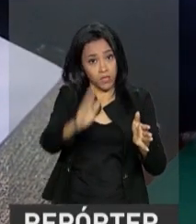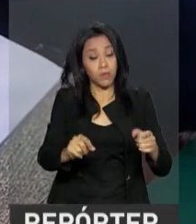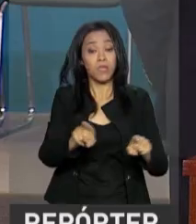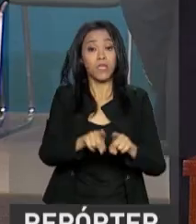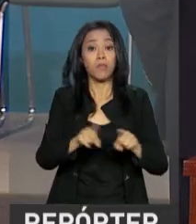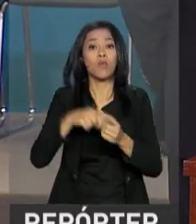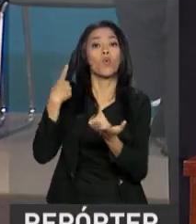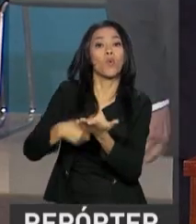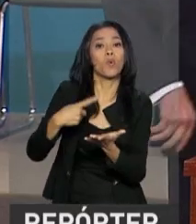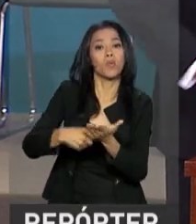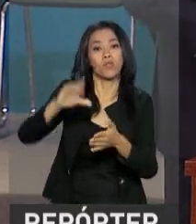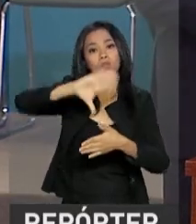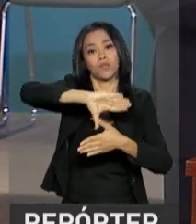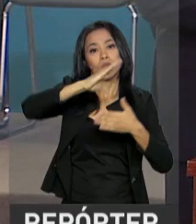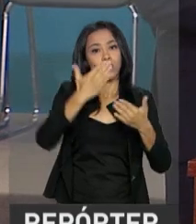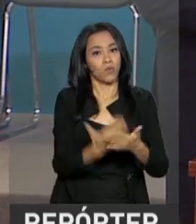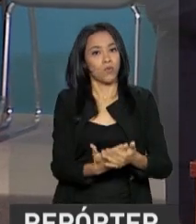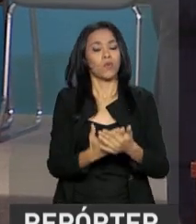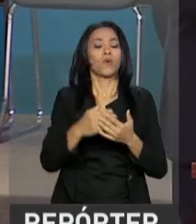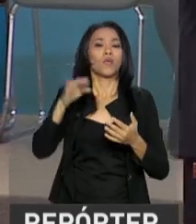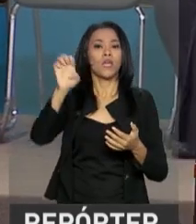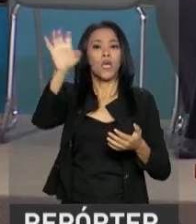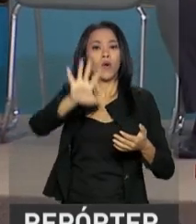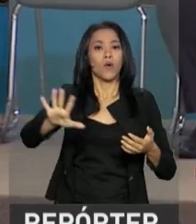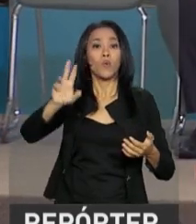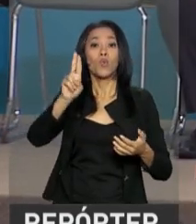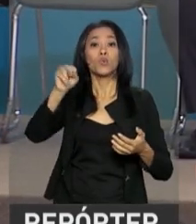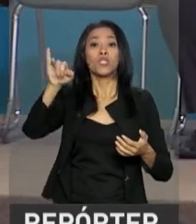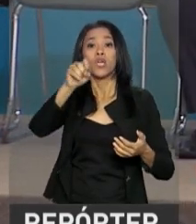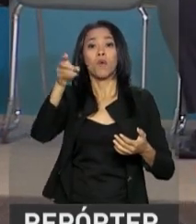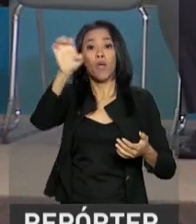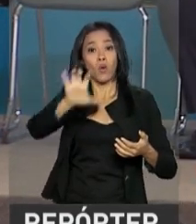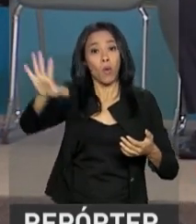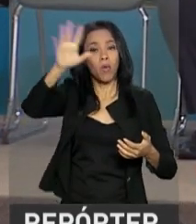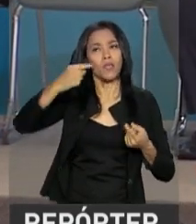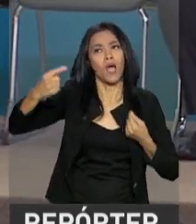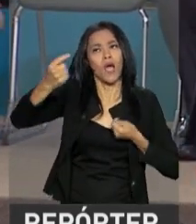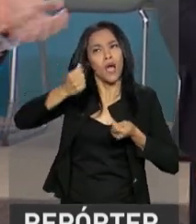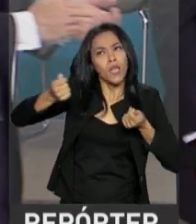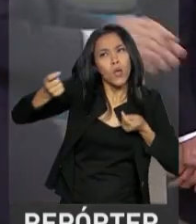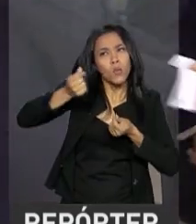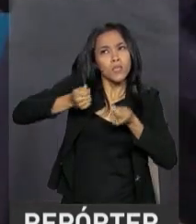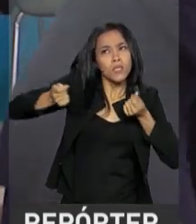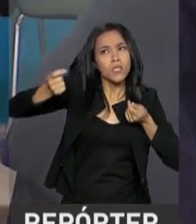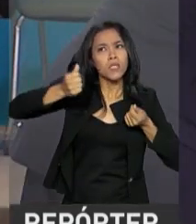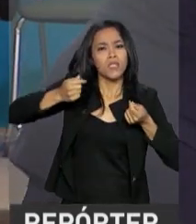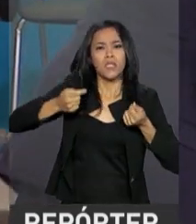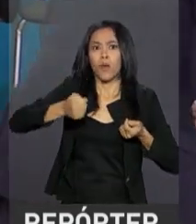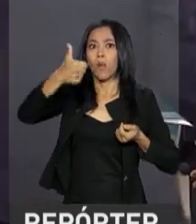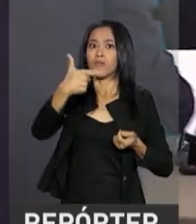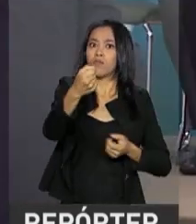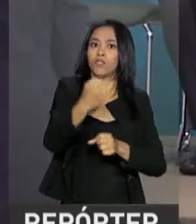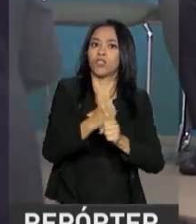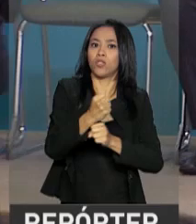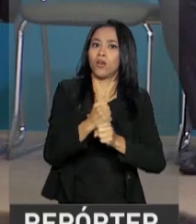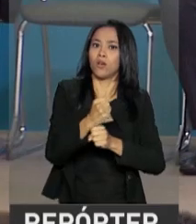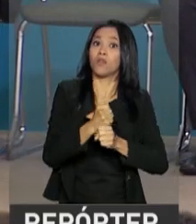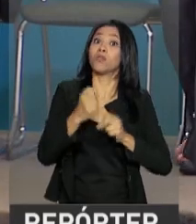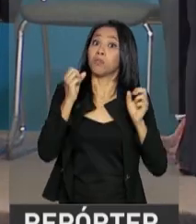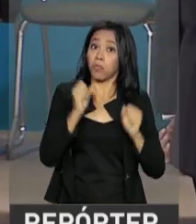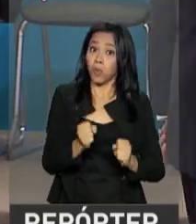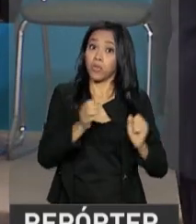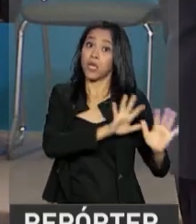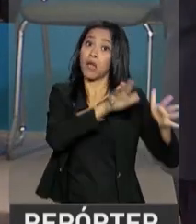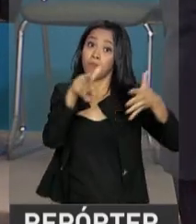europeia que já vem sendo discutido há quase 20 anos e pode ampliar a participação do brasil no mercado